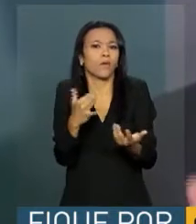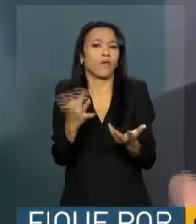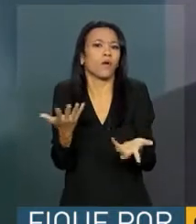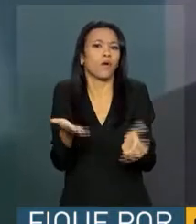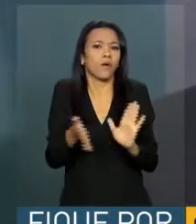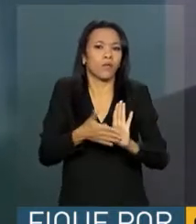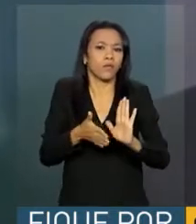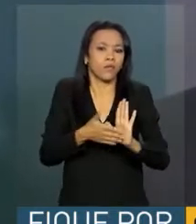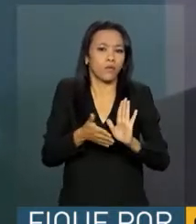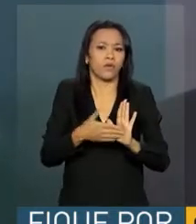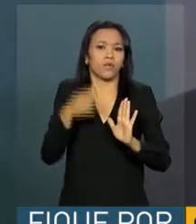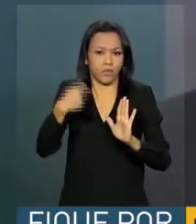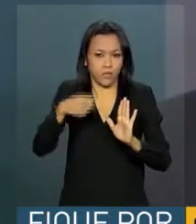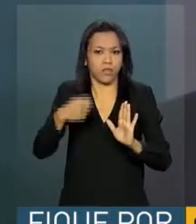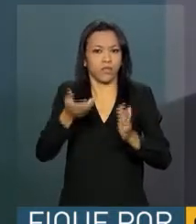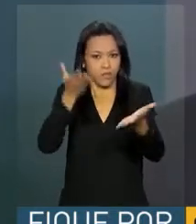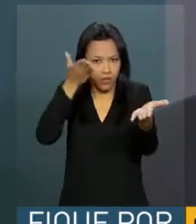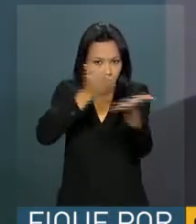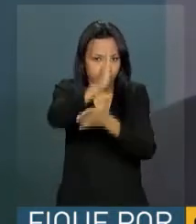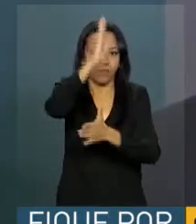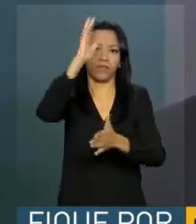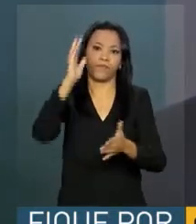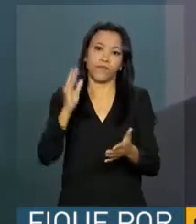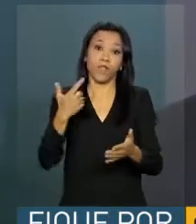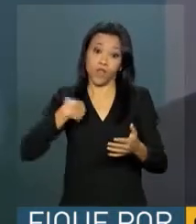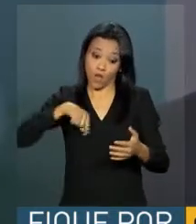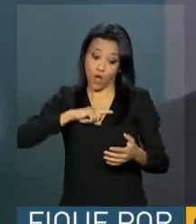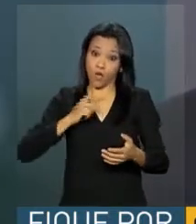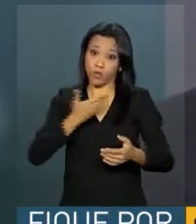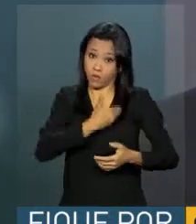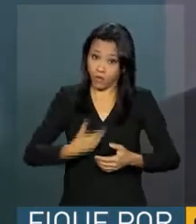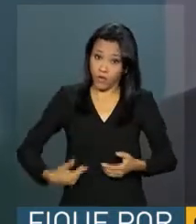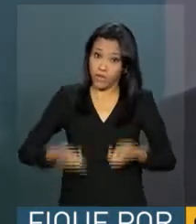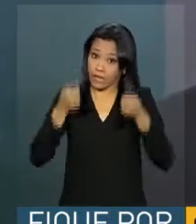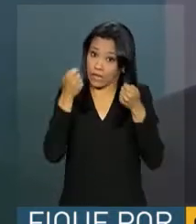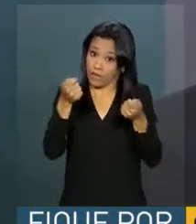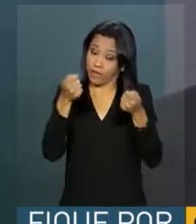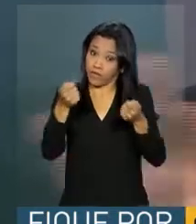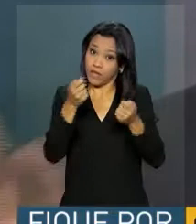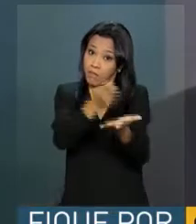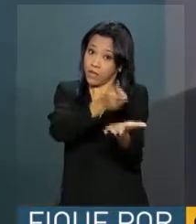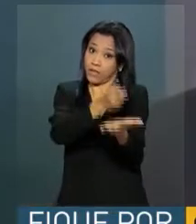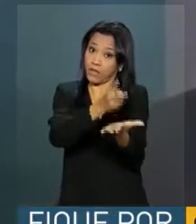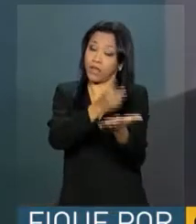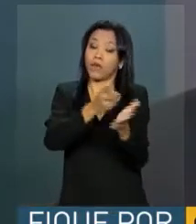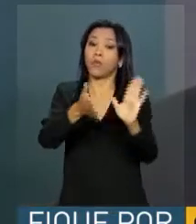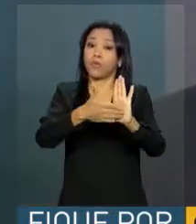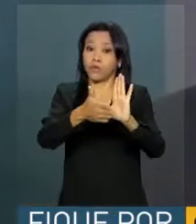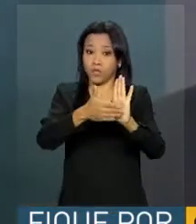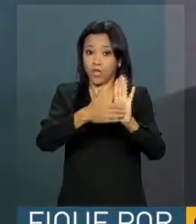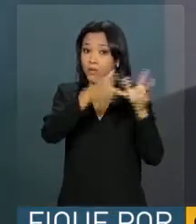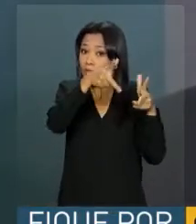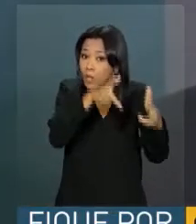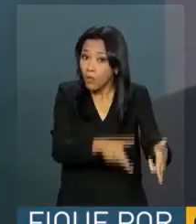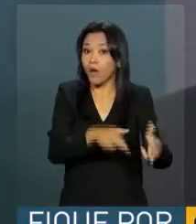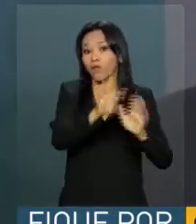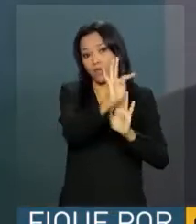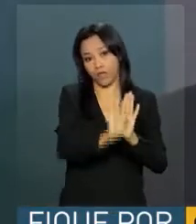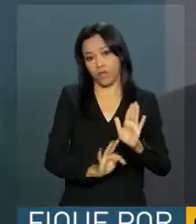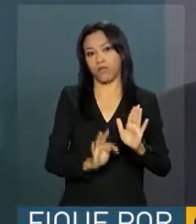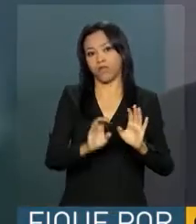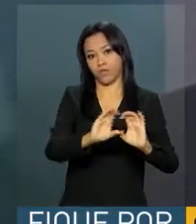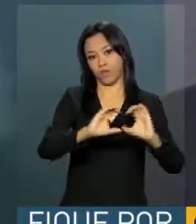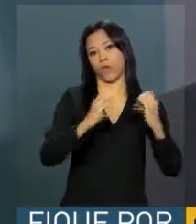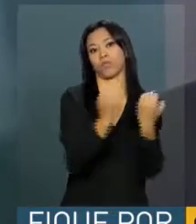que deve ser finalmente aprovada. Nós vamos defender a manutenção desse projeto como foi aprovado pela comissão, né? E